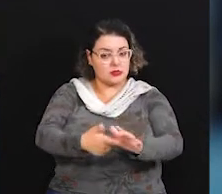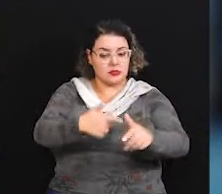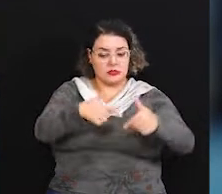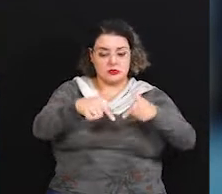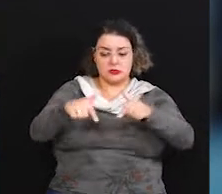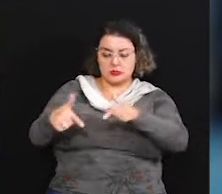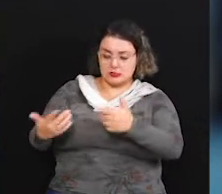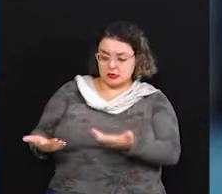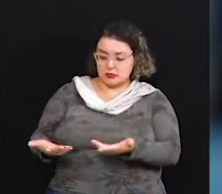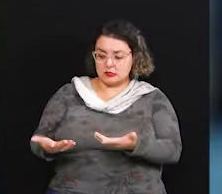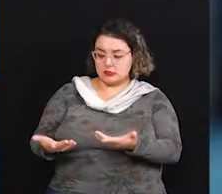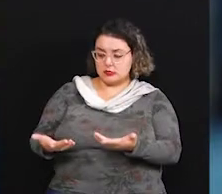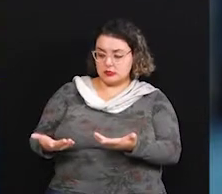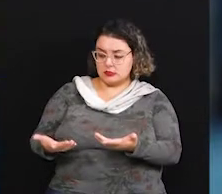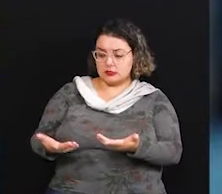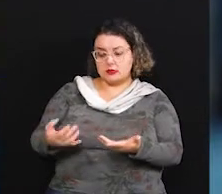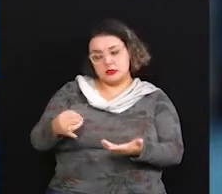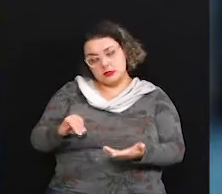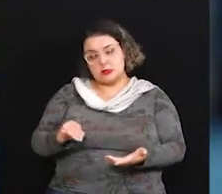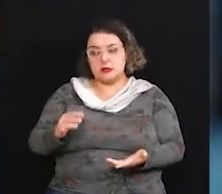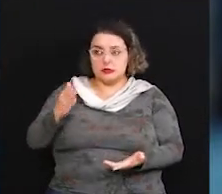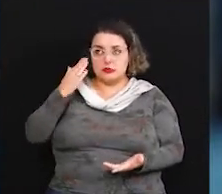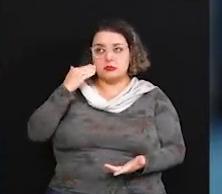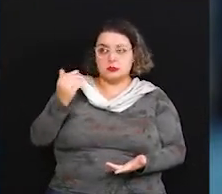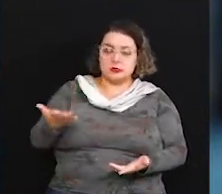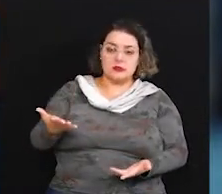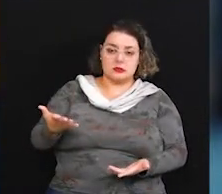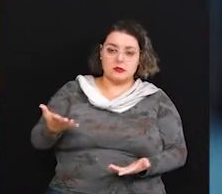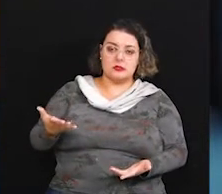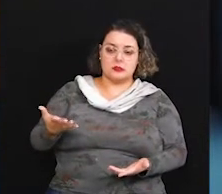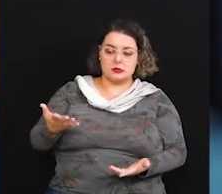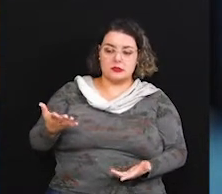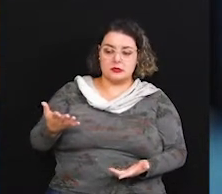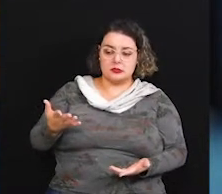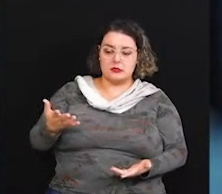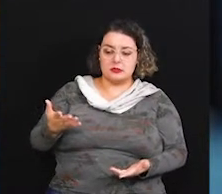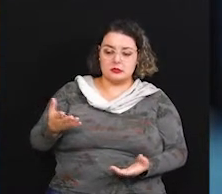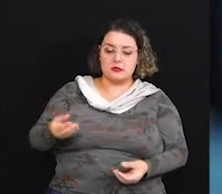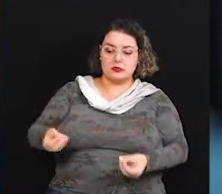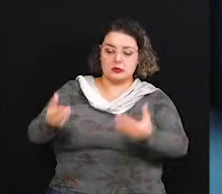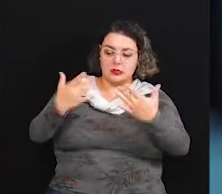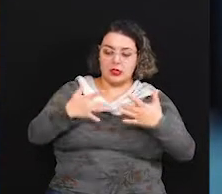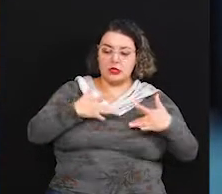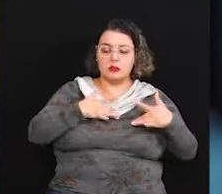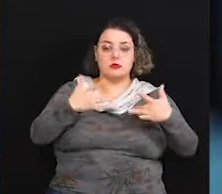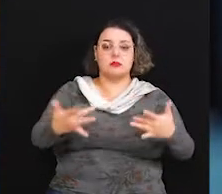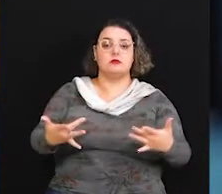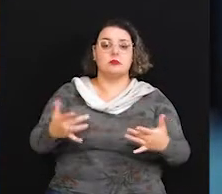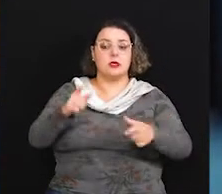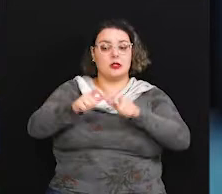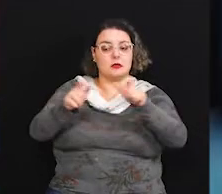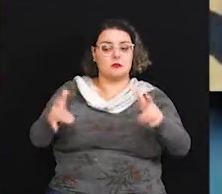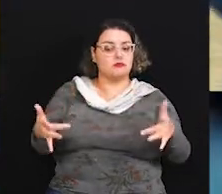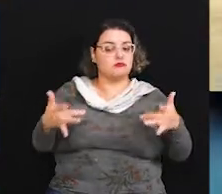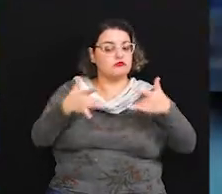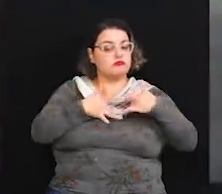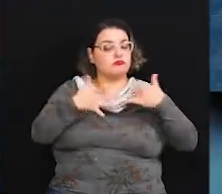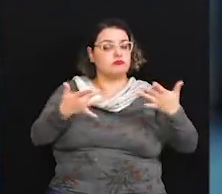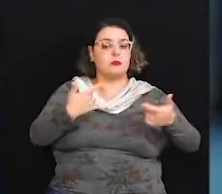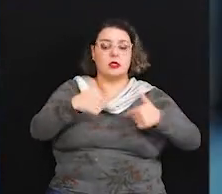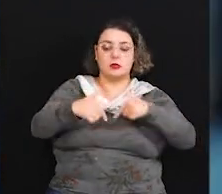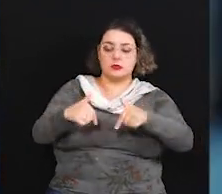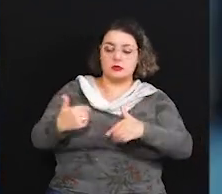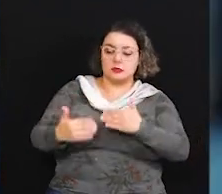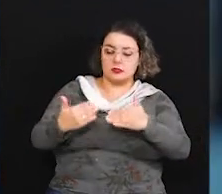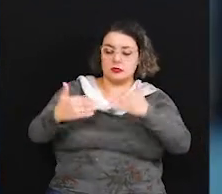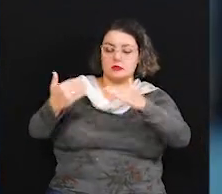trabalho delas, para, quem sabe, trazer mais voluntários, trazer mais doações, as pessoas se sintam tocadas pelos trabalhos